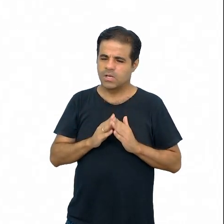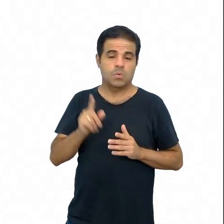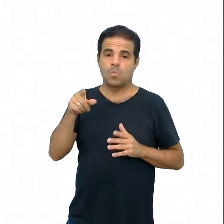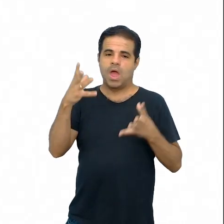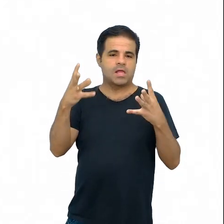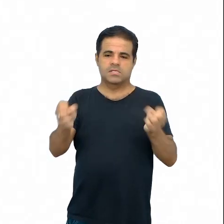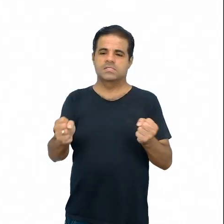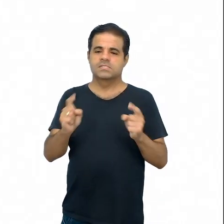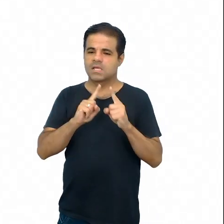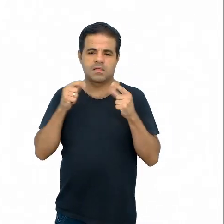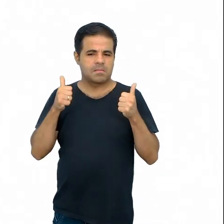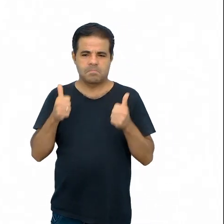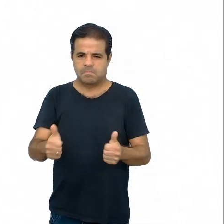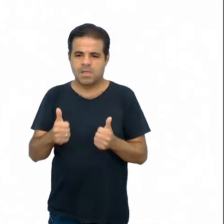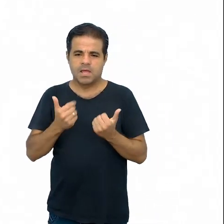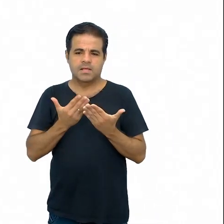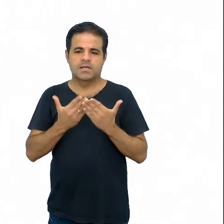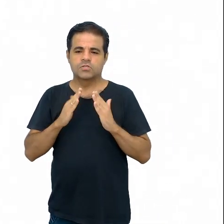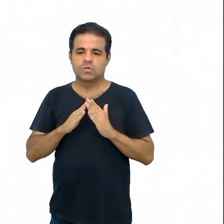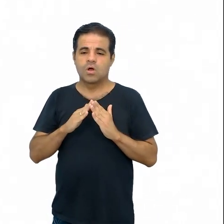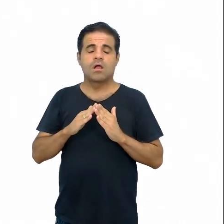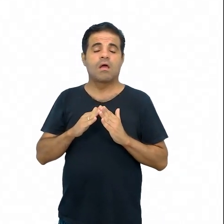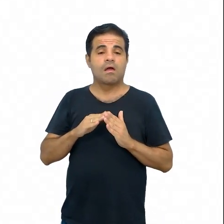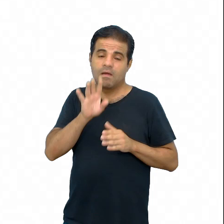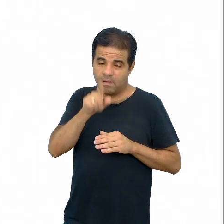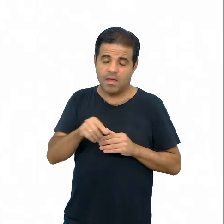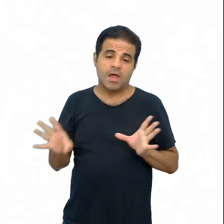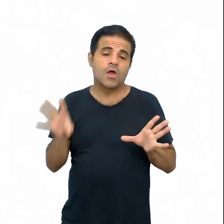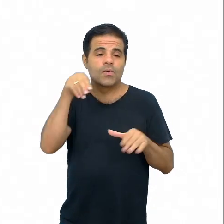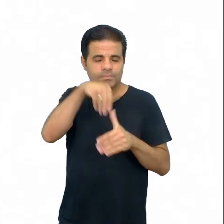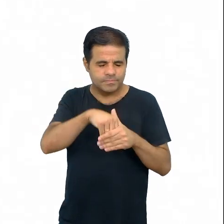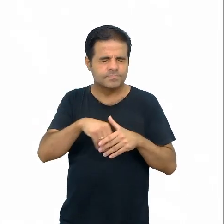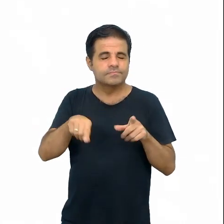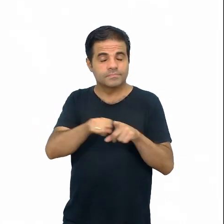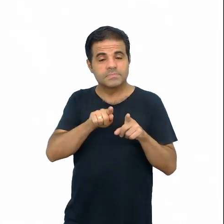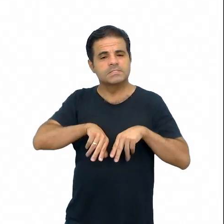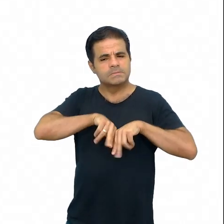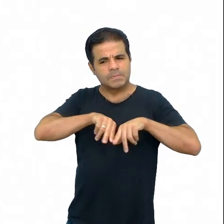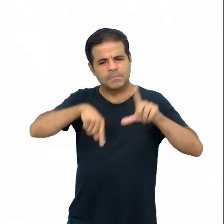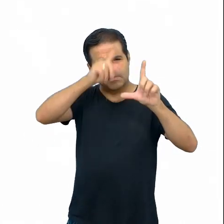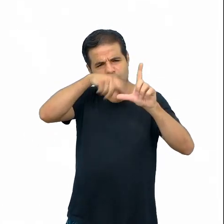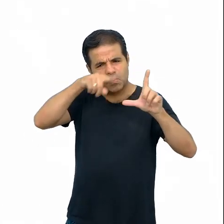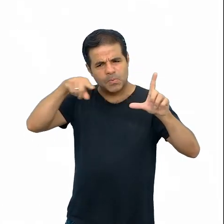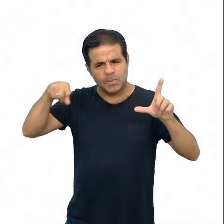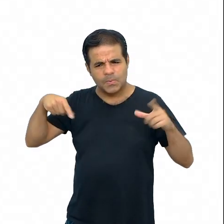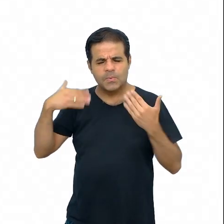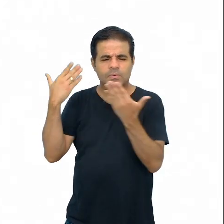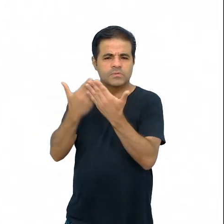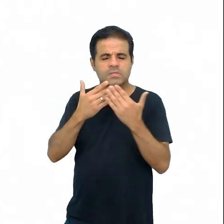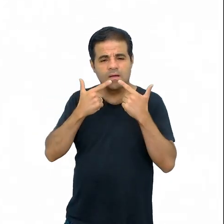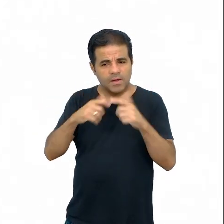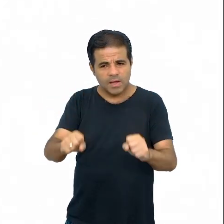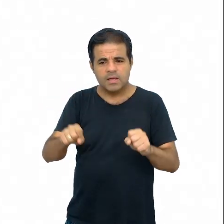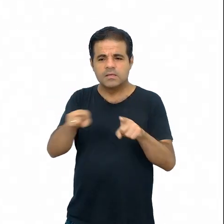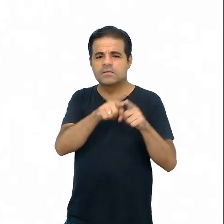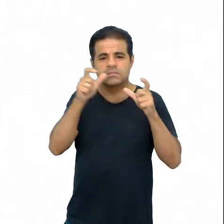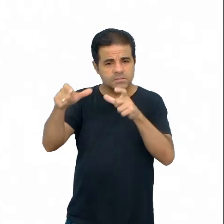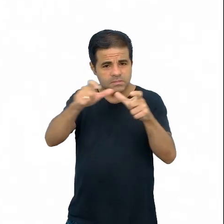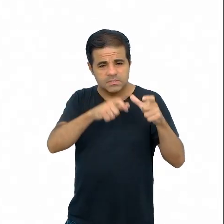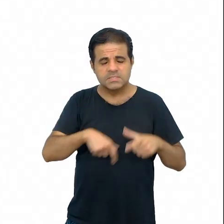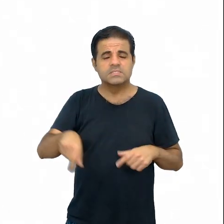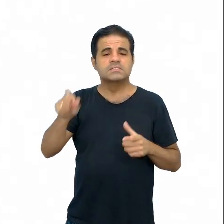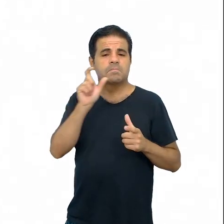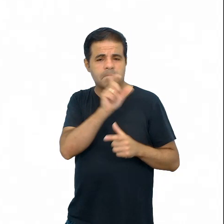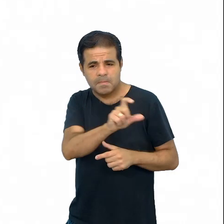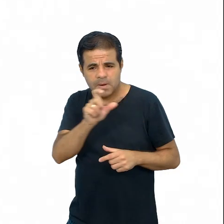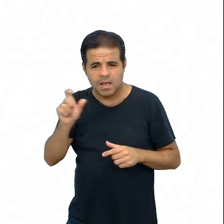bem aceita essa questão, até mesmo incluindo aí as variantes linguísticas, né, regionais,